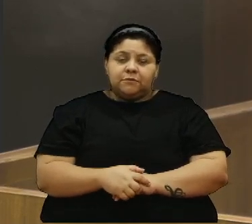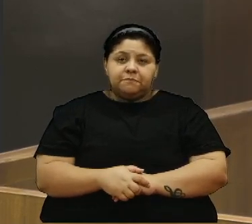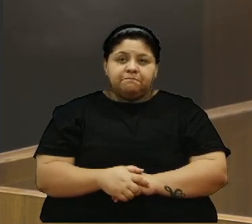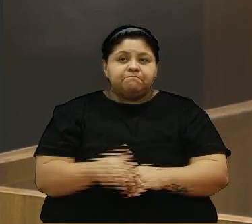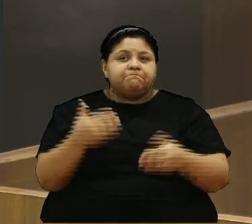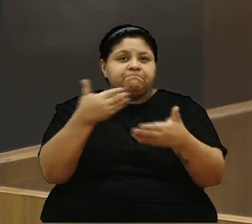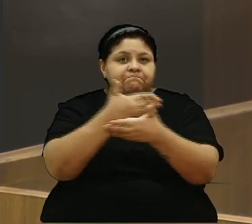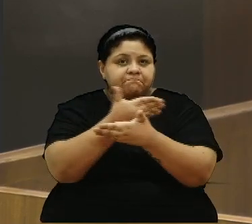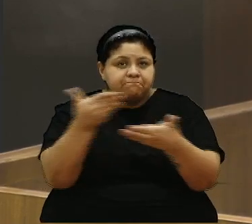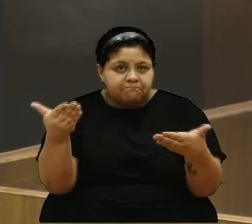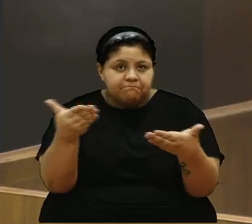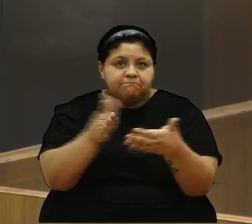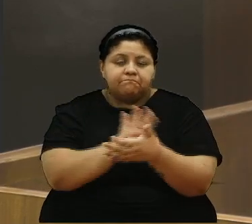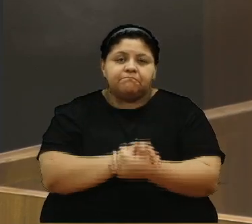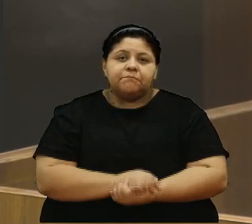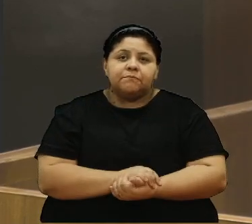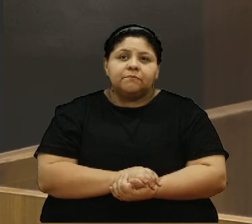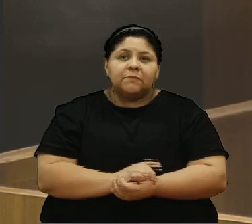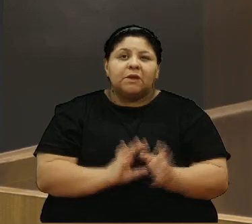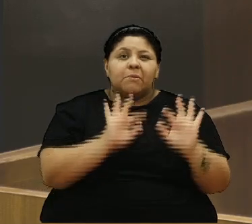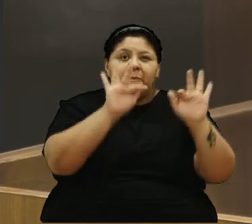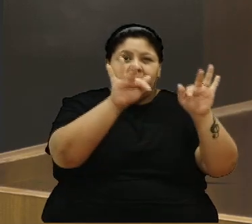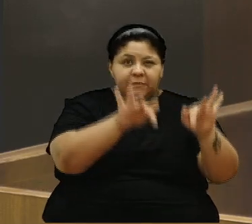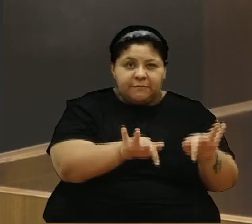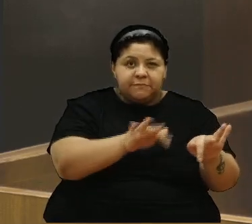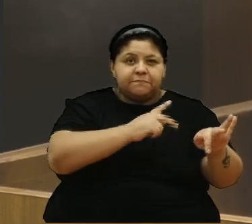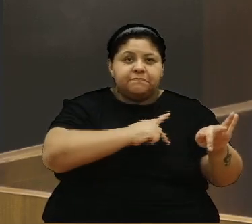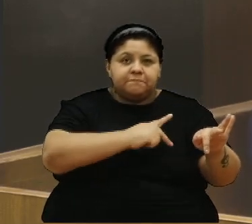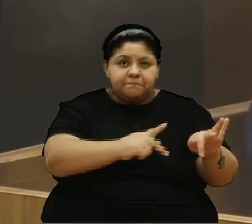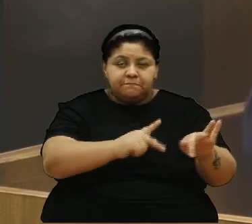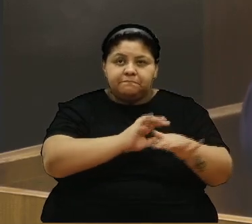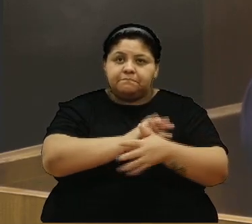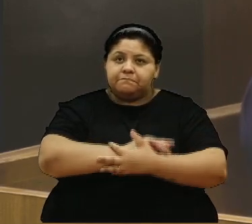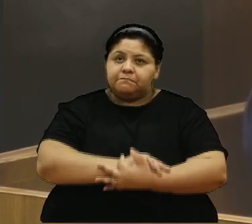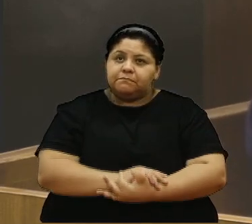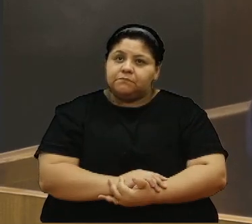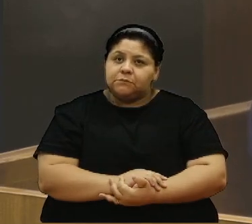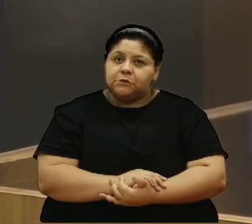Senhoras e senhores, para concluir, senhor presidente,